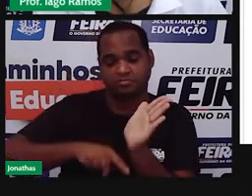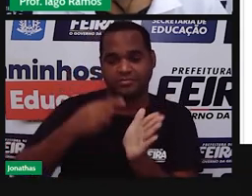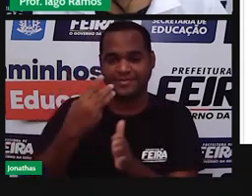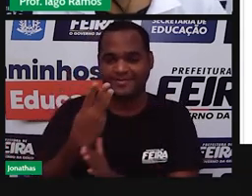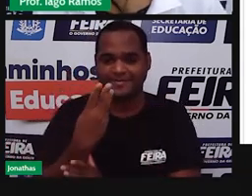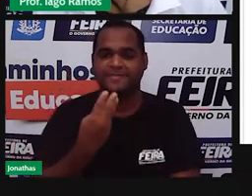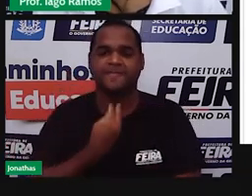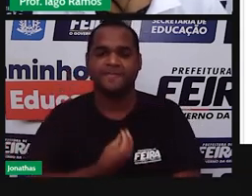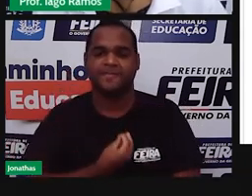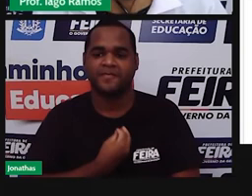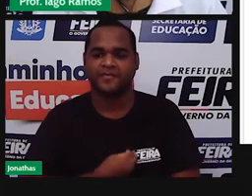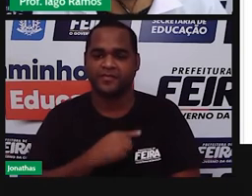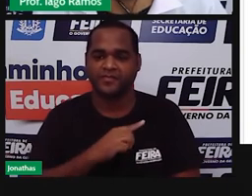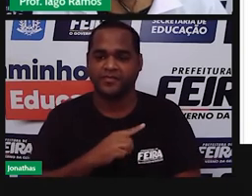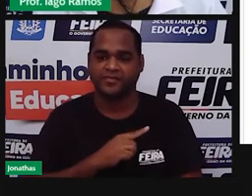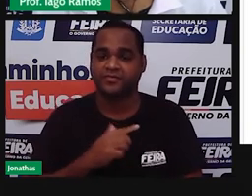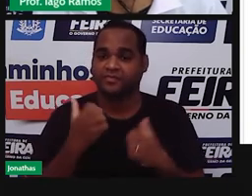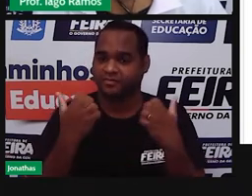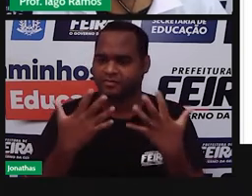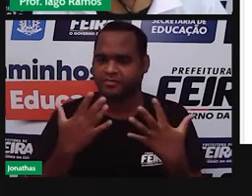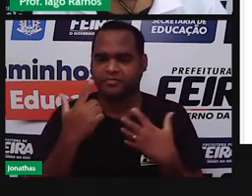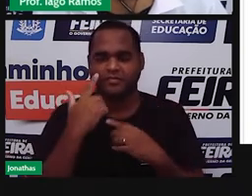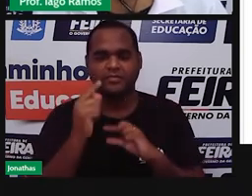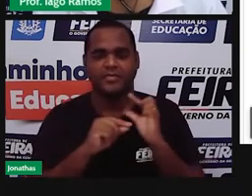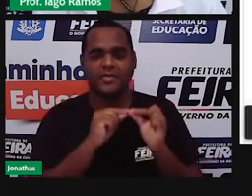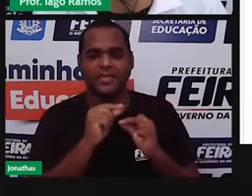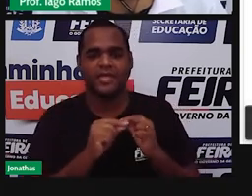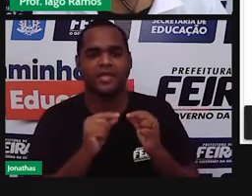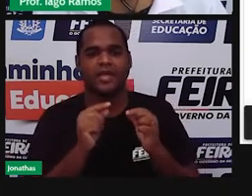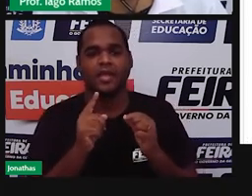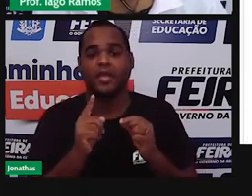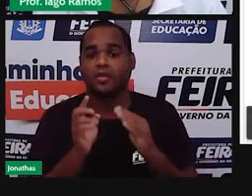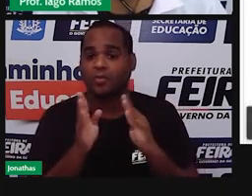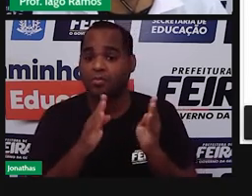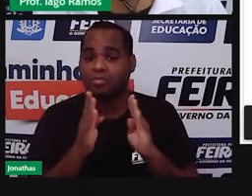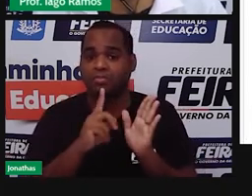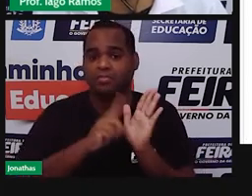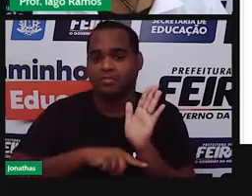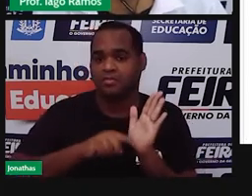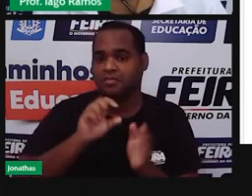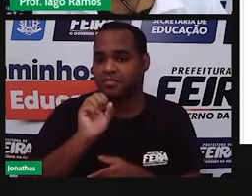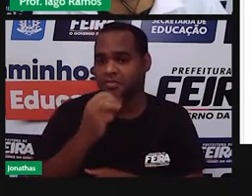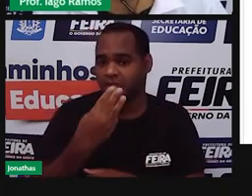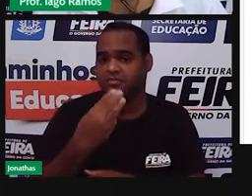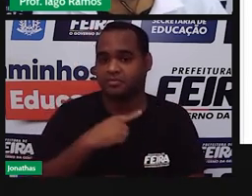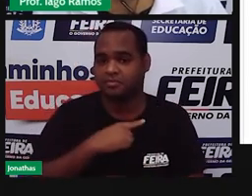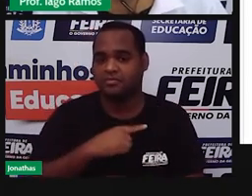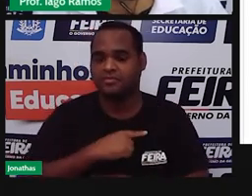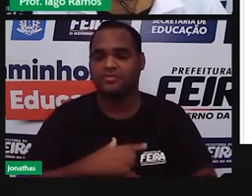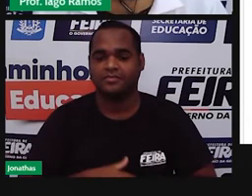3. E aqui, né? Deu menos 3 também.